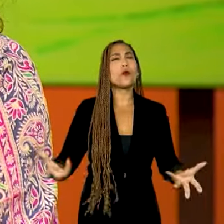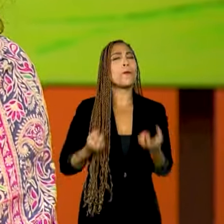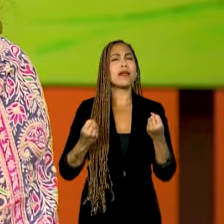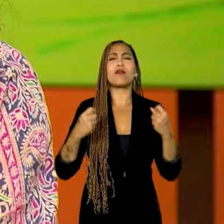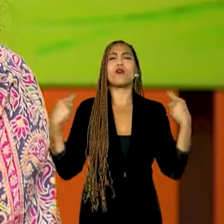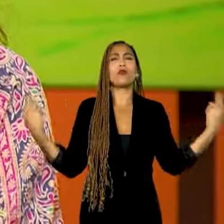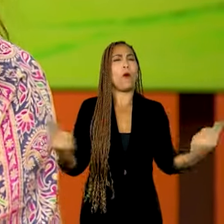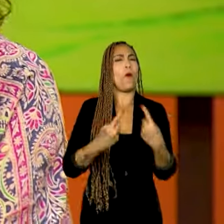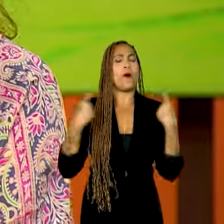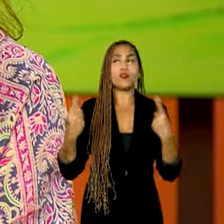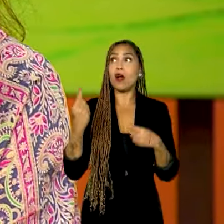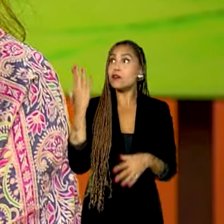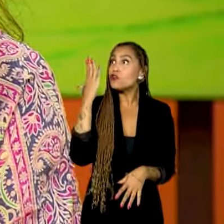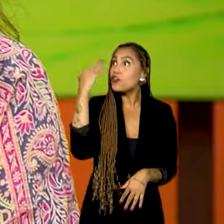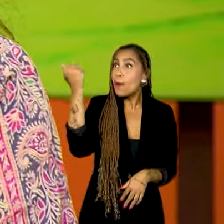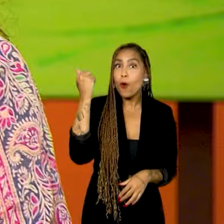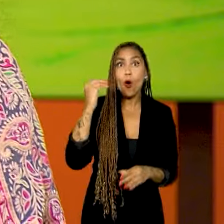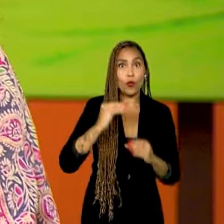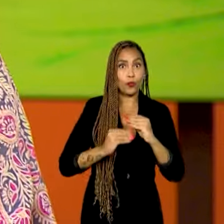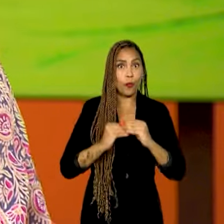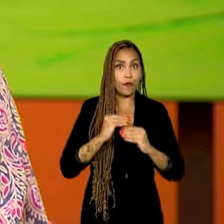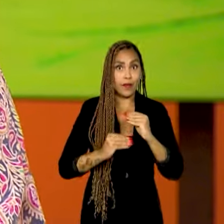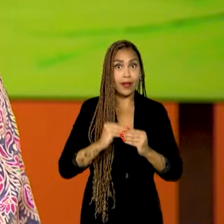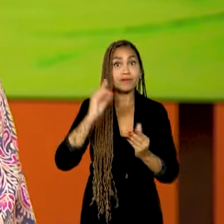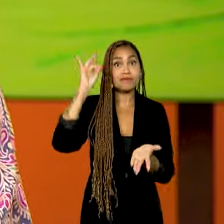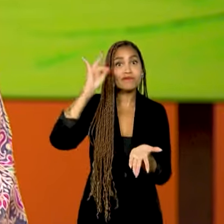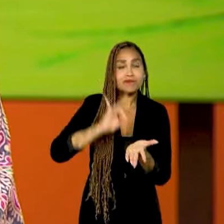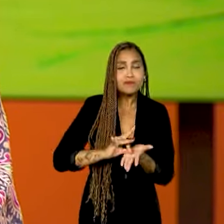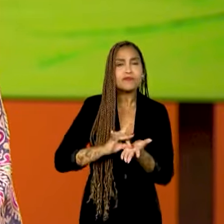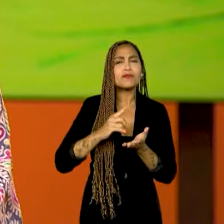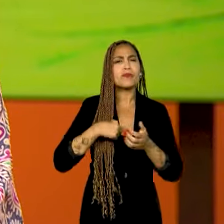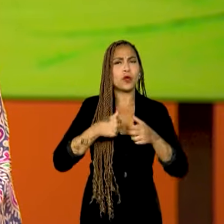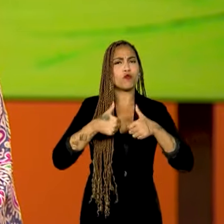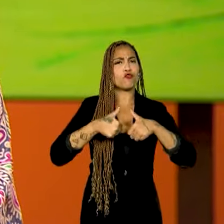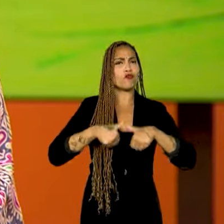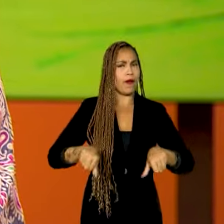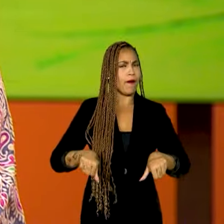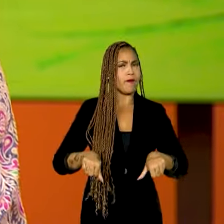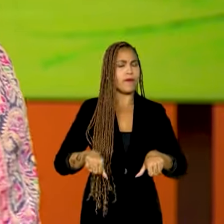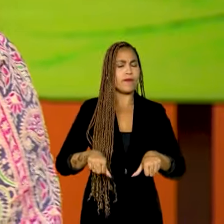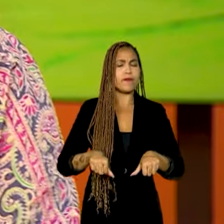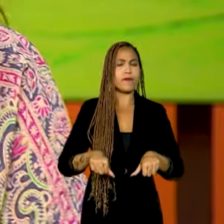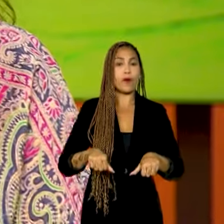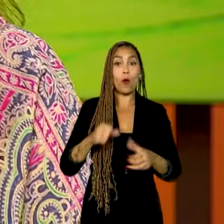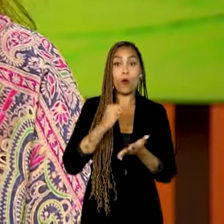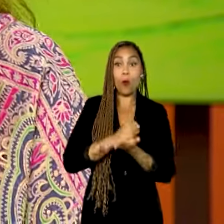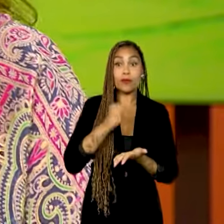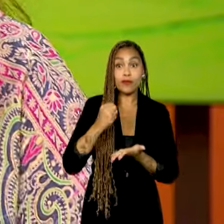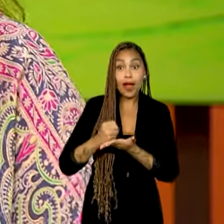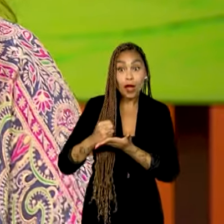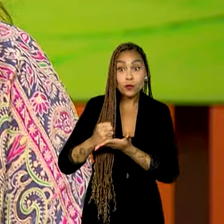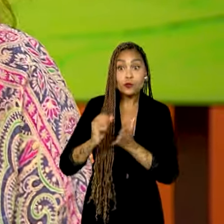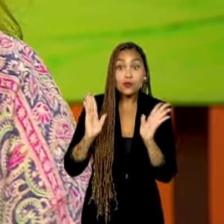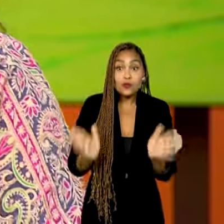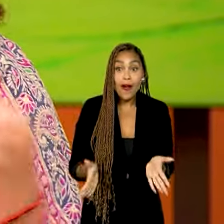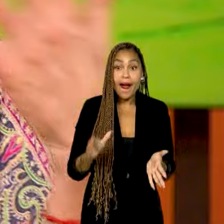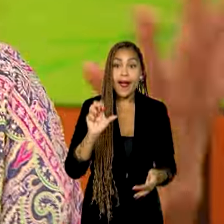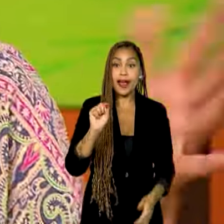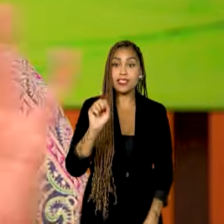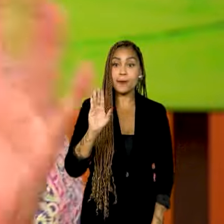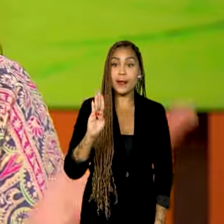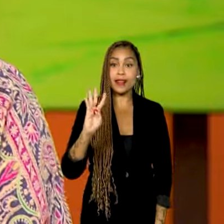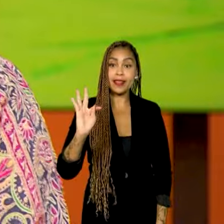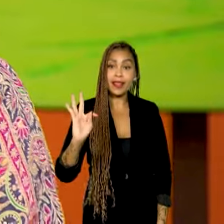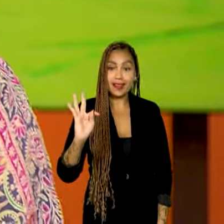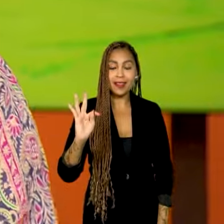nós, né? Quando a gente foi chamado pra fazer a novela, na realidade, eu tava com um contrato assinado com o SBT, fazendo